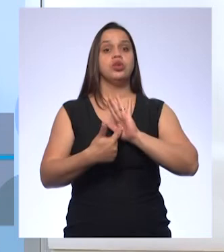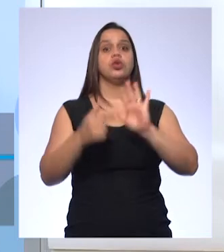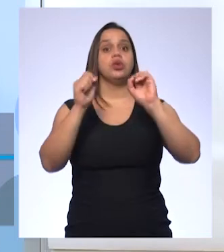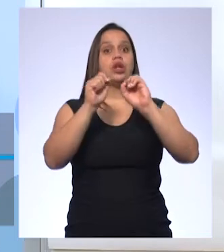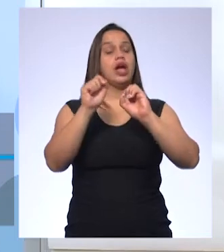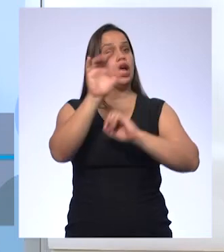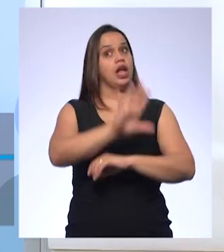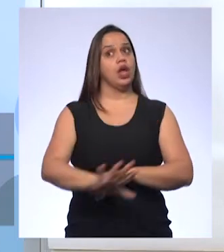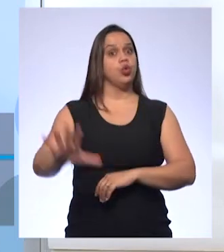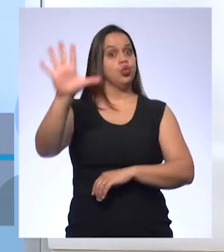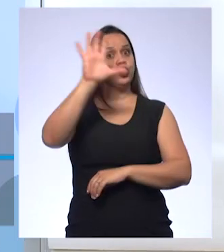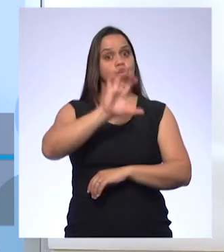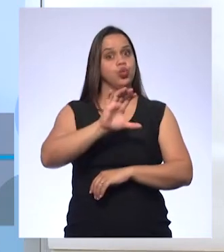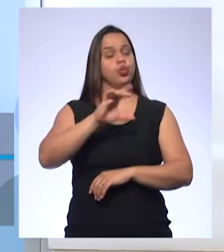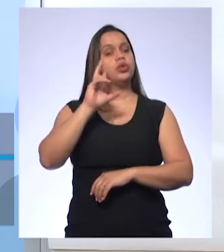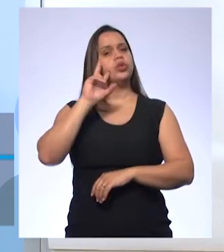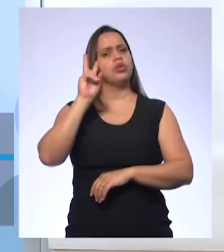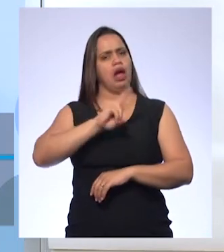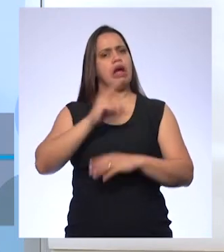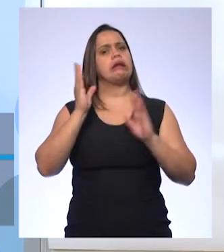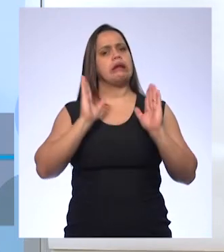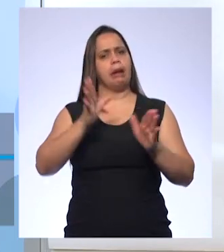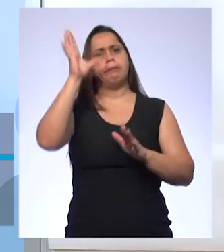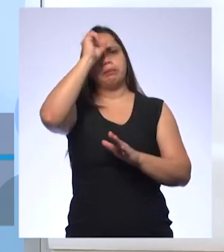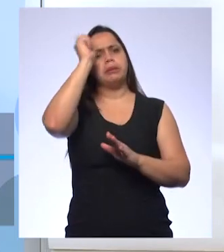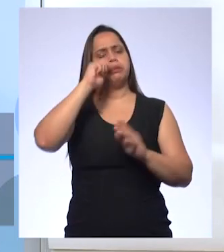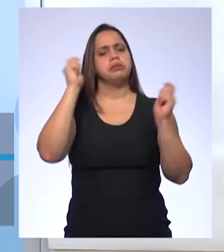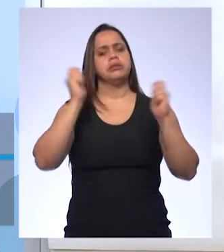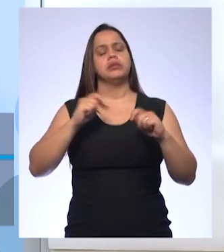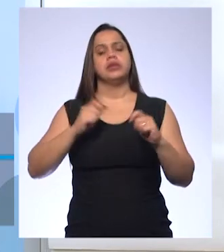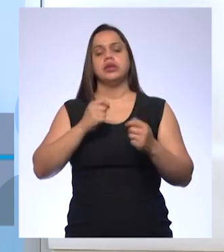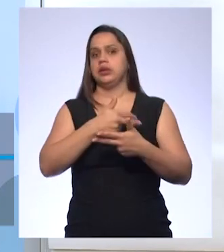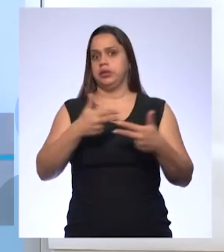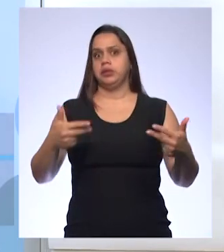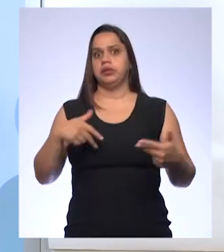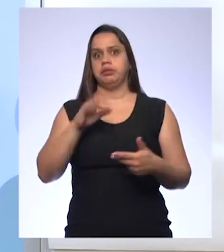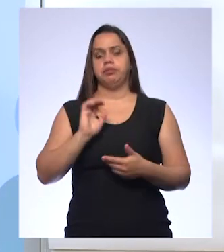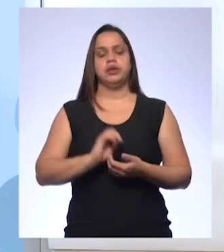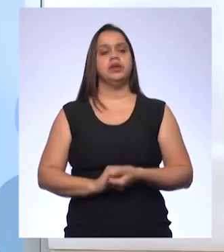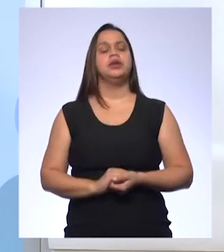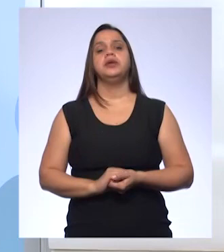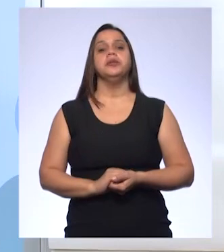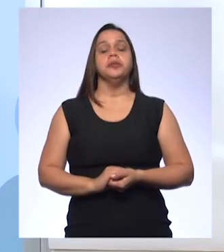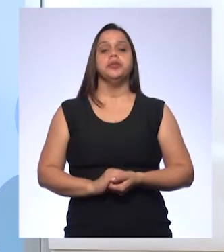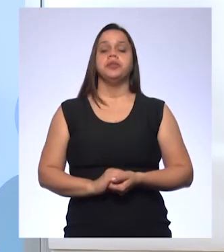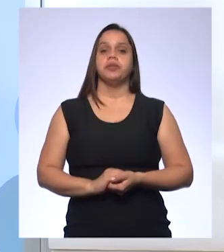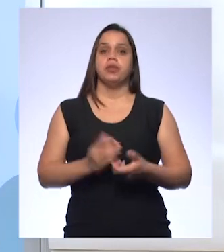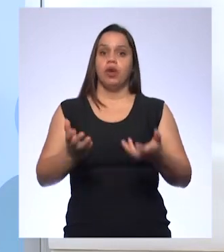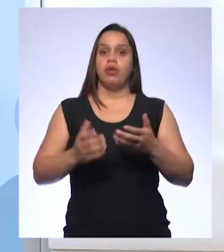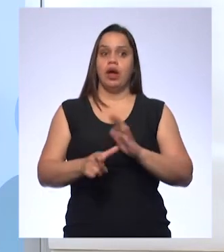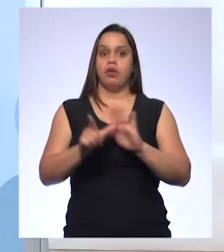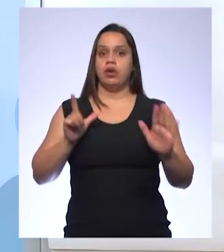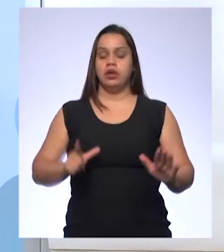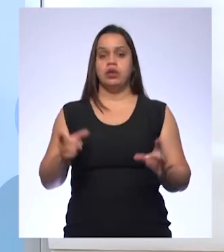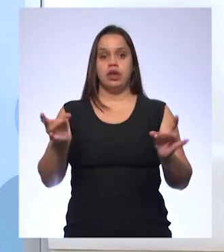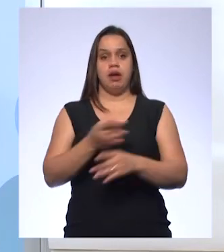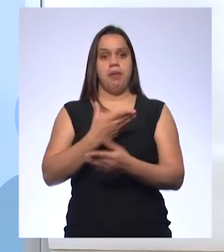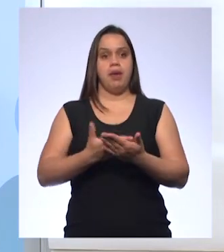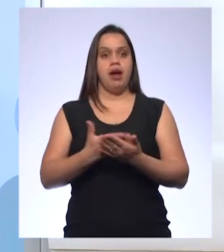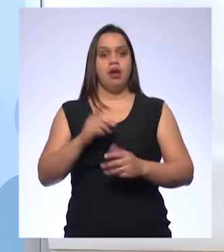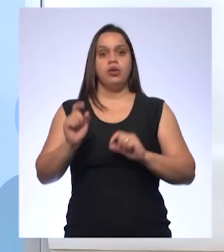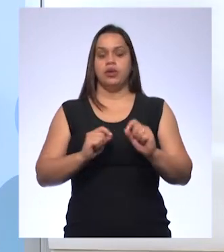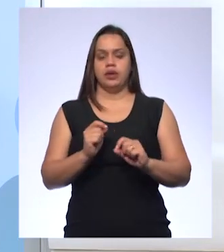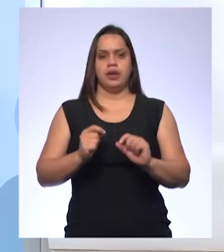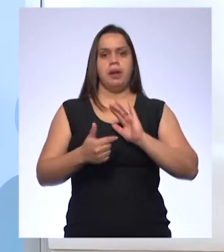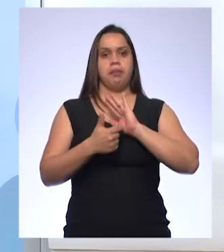aí, a partir daí, acho que dá para a gente aprender bastante coisa, né? Eu queria, antes da gente encerrar essa aula, dar